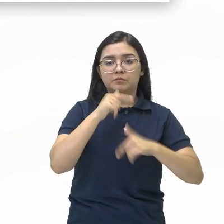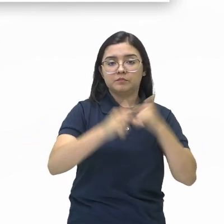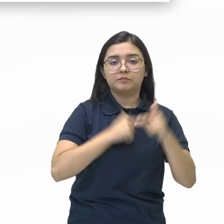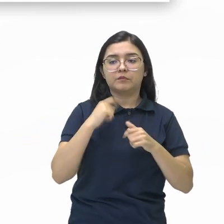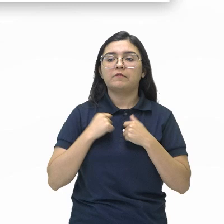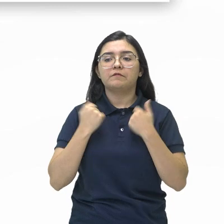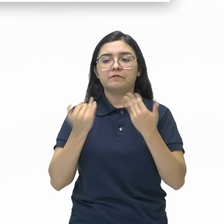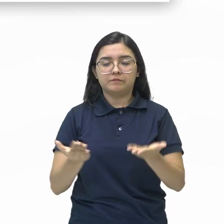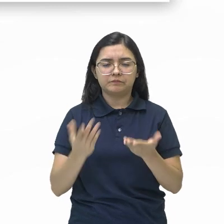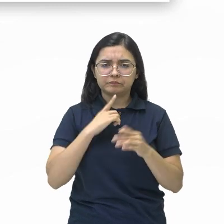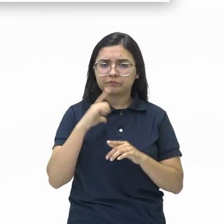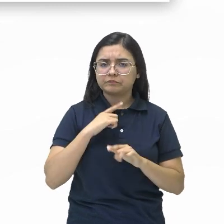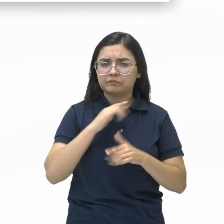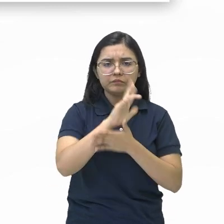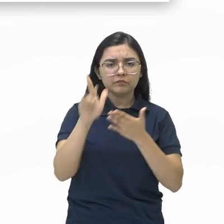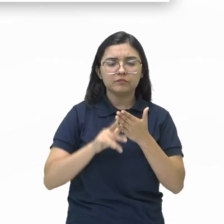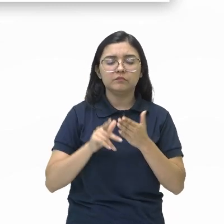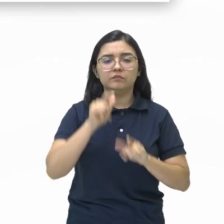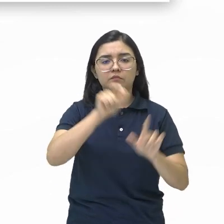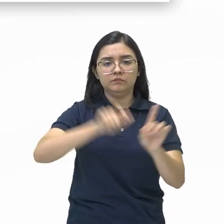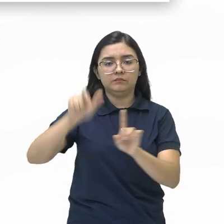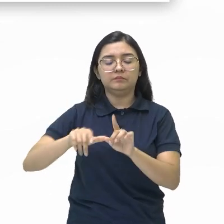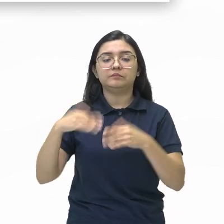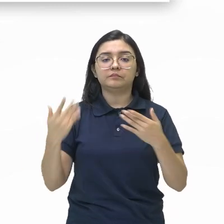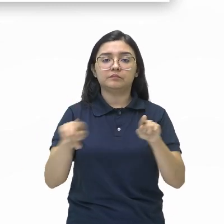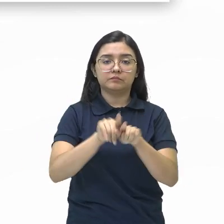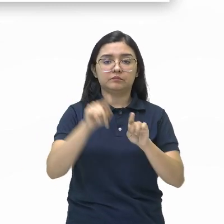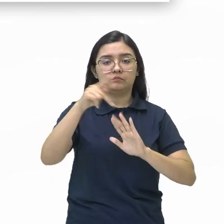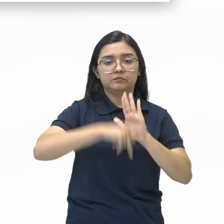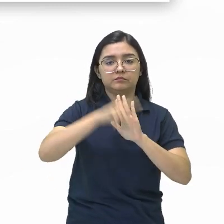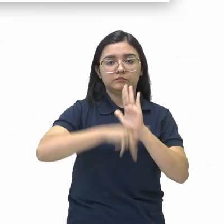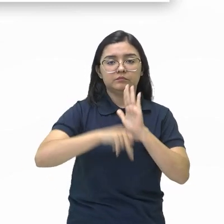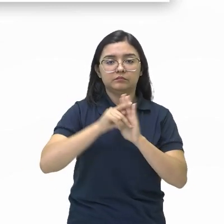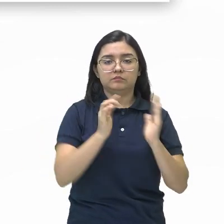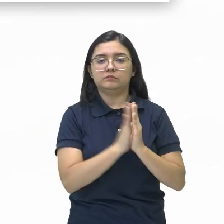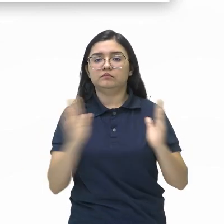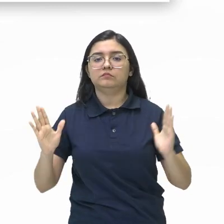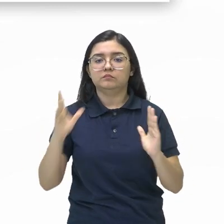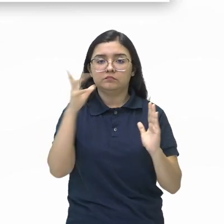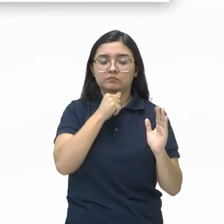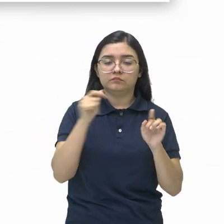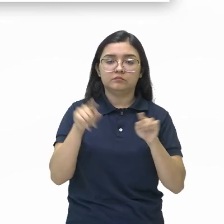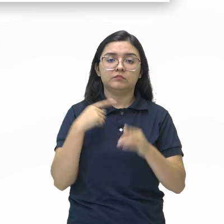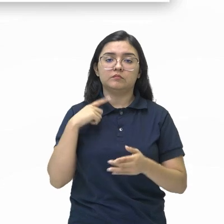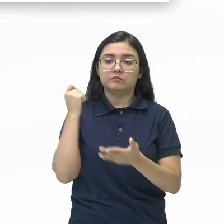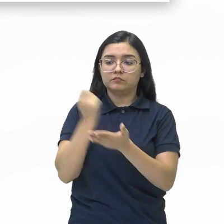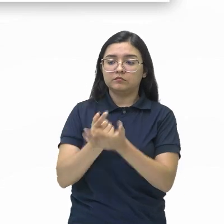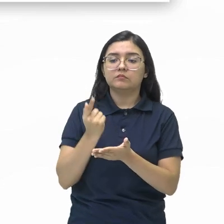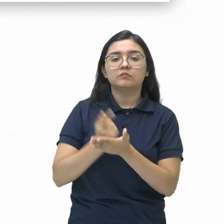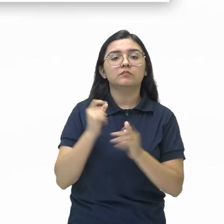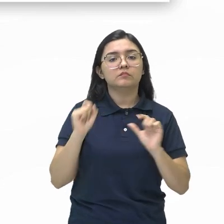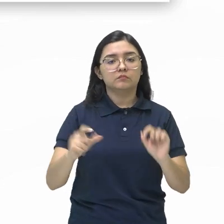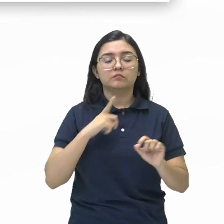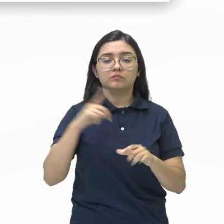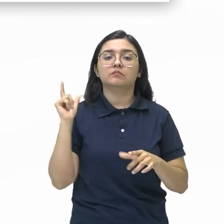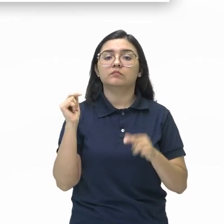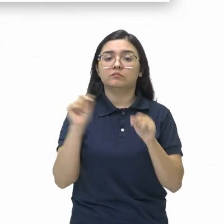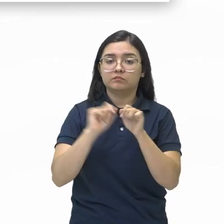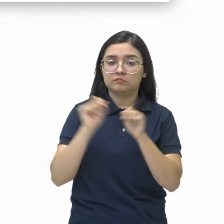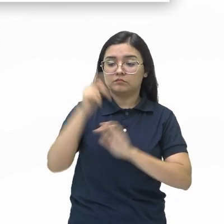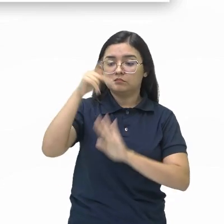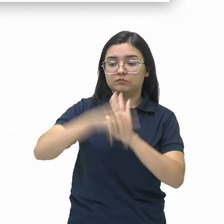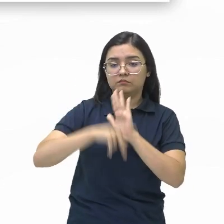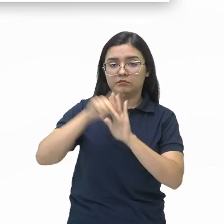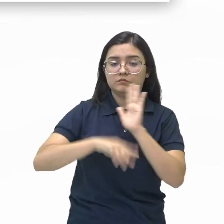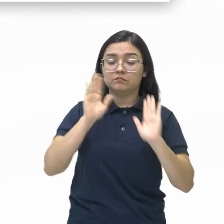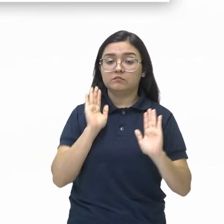vários clientes, muitas vezes em projetos de curto prazo. Eu sou contratado para fazer aquele projeto